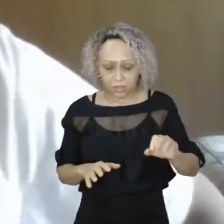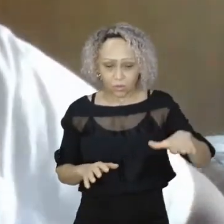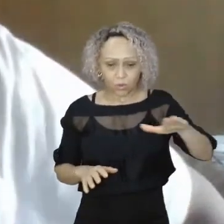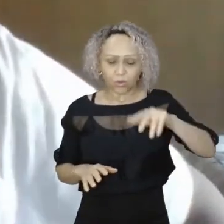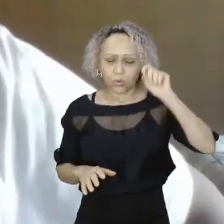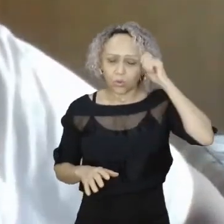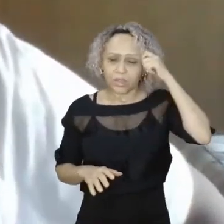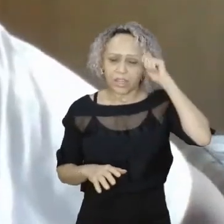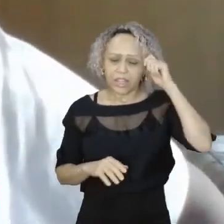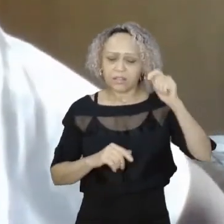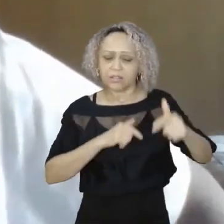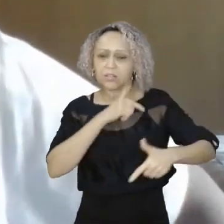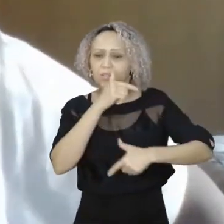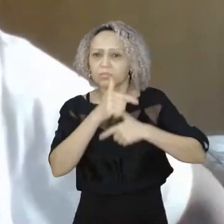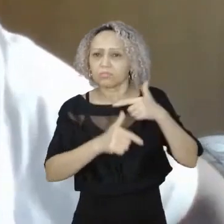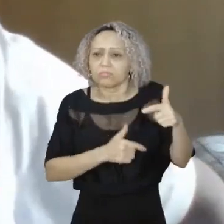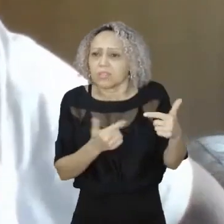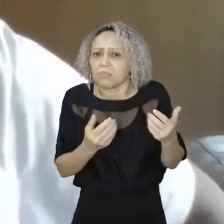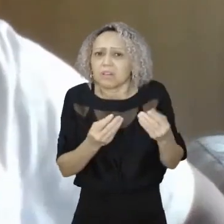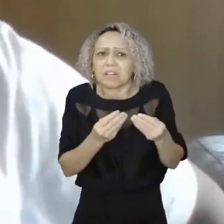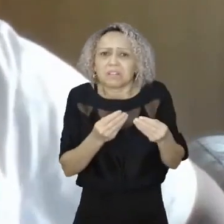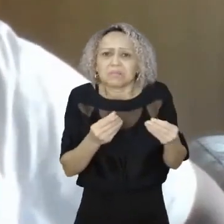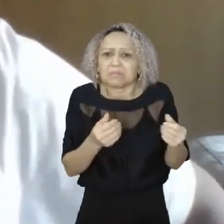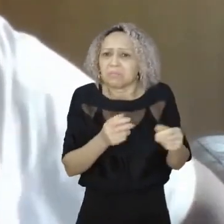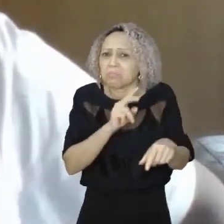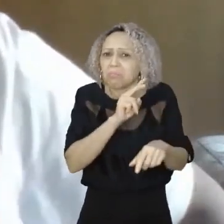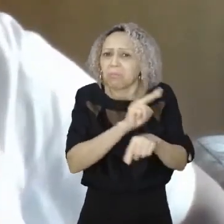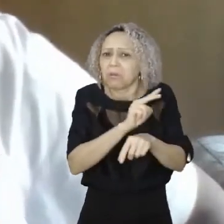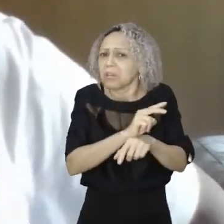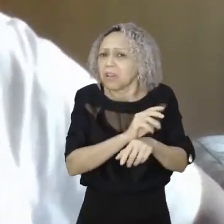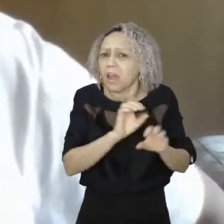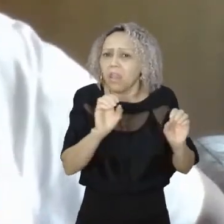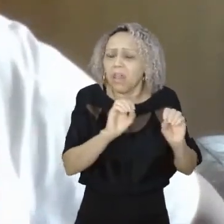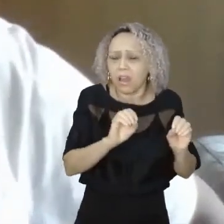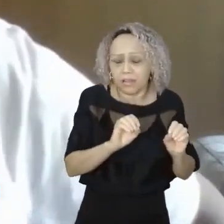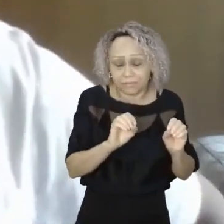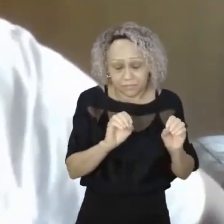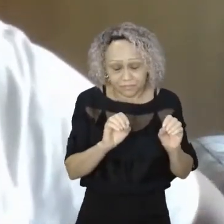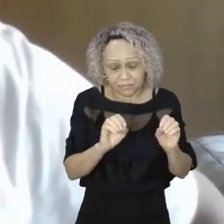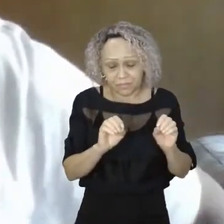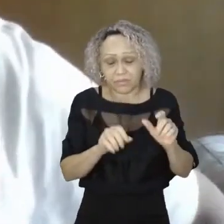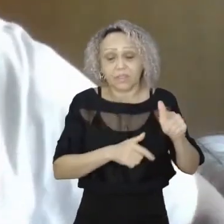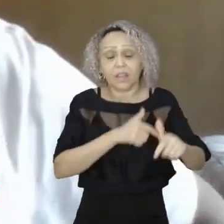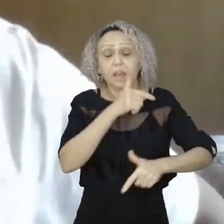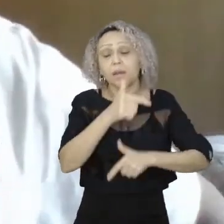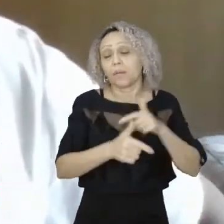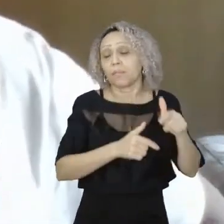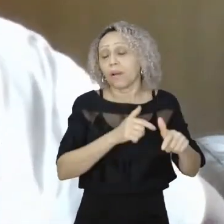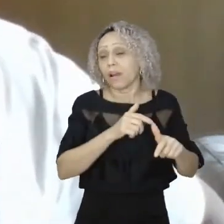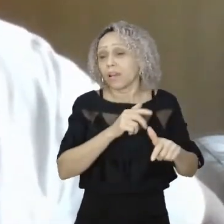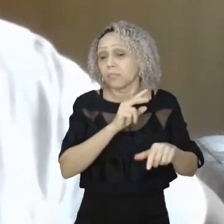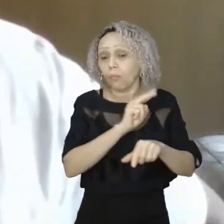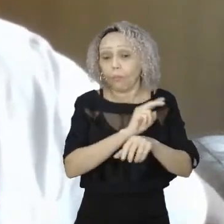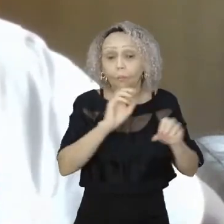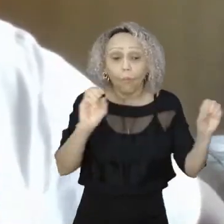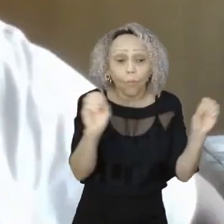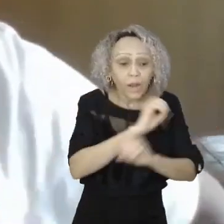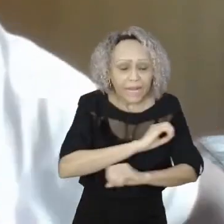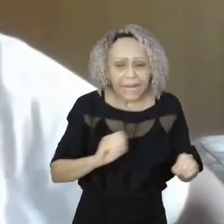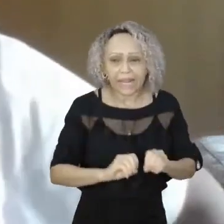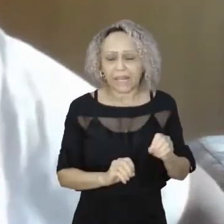não-negros, essa proporção era de 34%. Repito, trabalhos desprotegidos. Para as pessoas